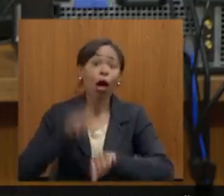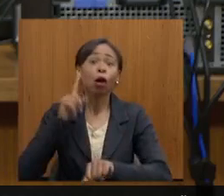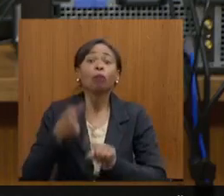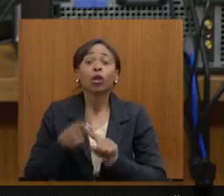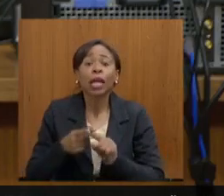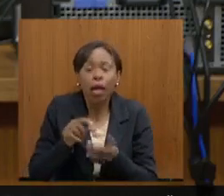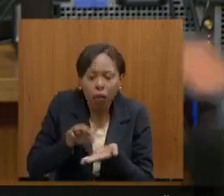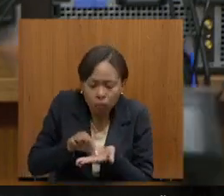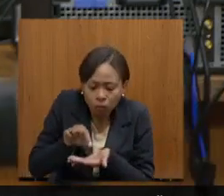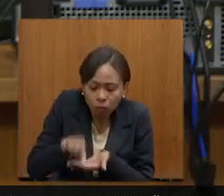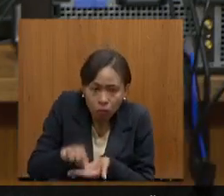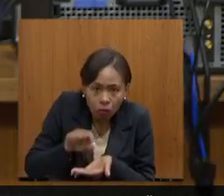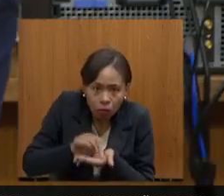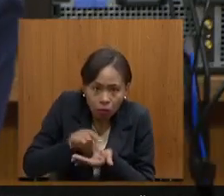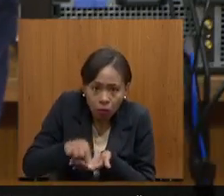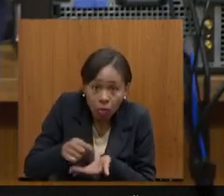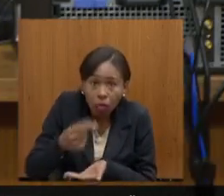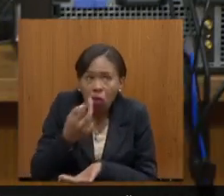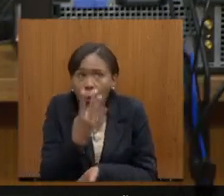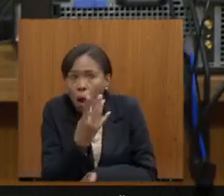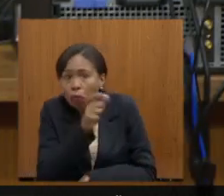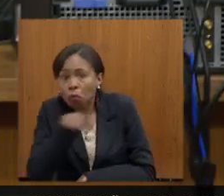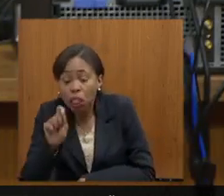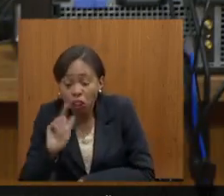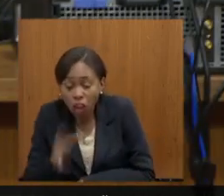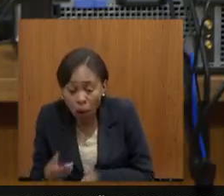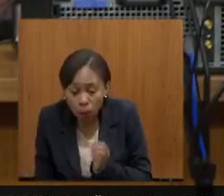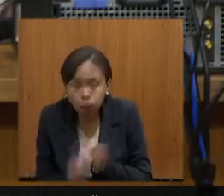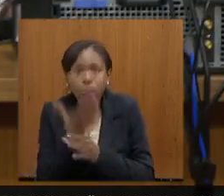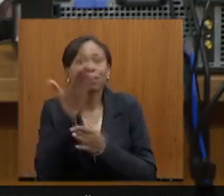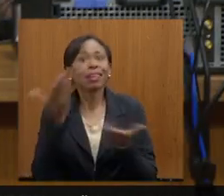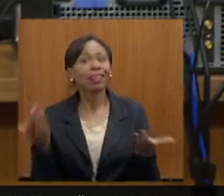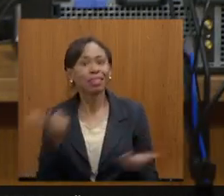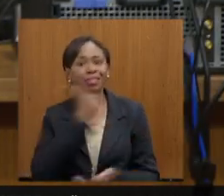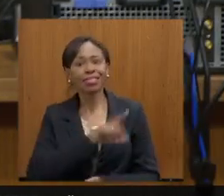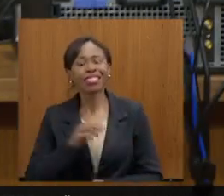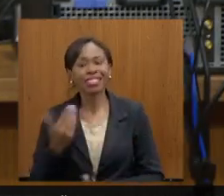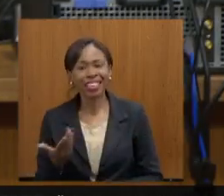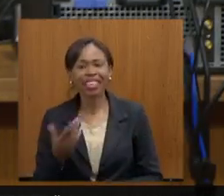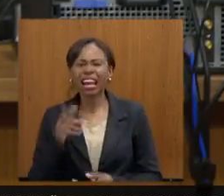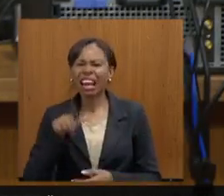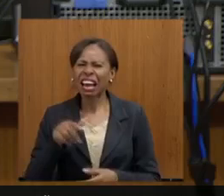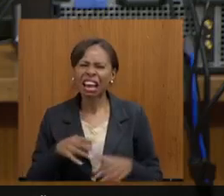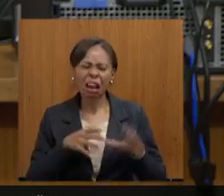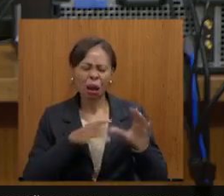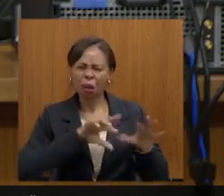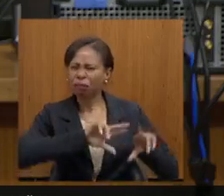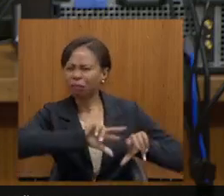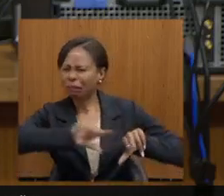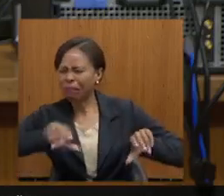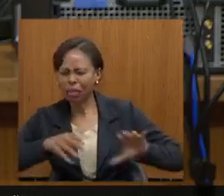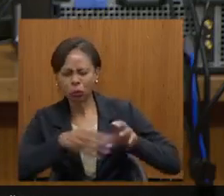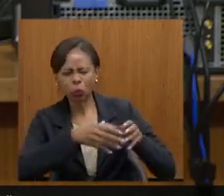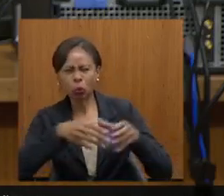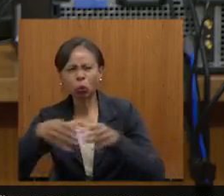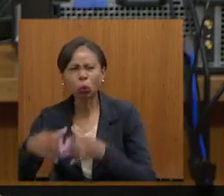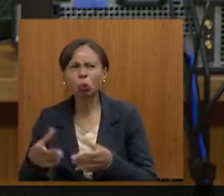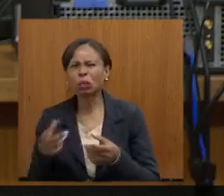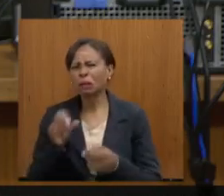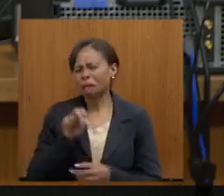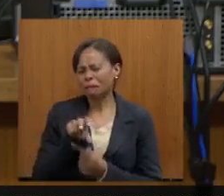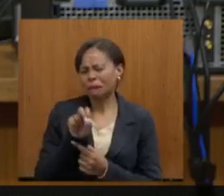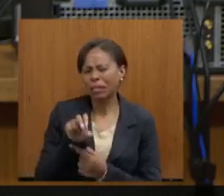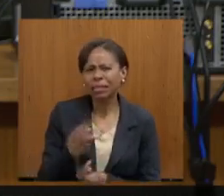na Terra de milho quatro meses 5 meses até correndo já aí é uma é de transporte de fertilizantes de de